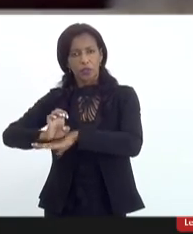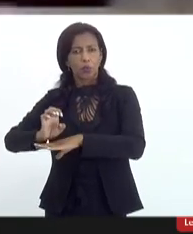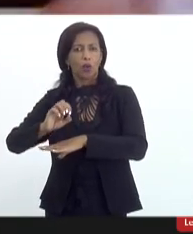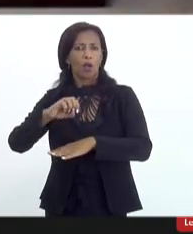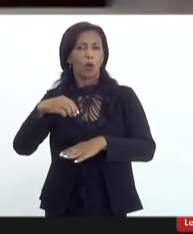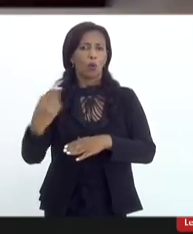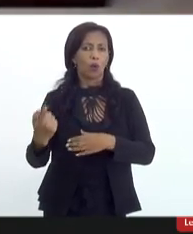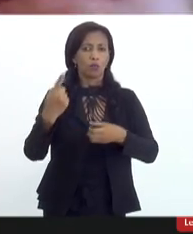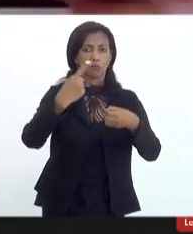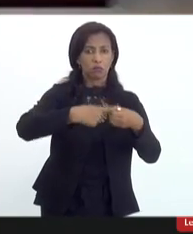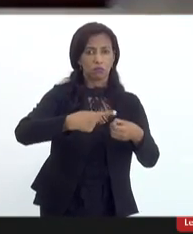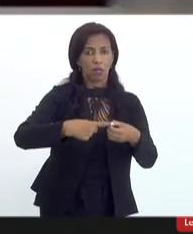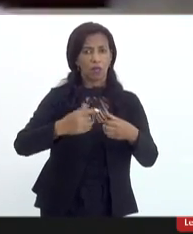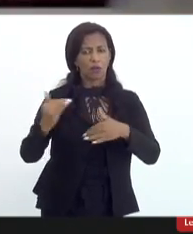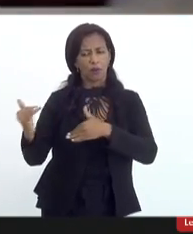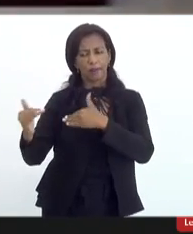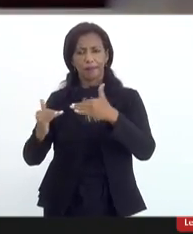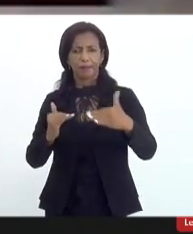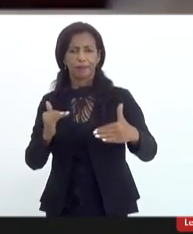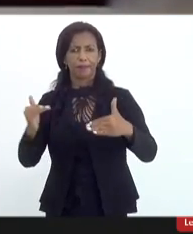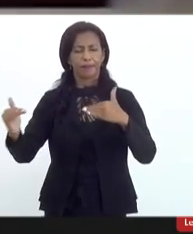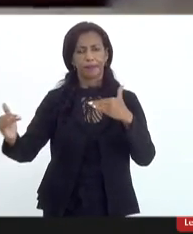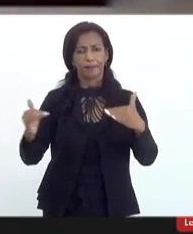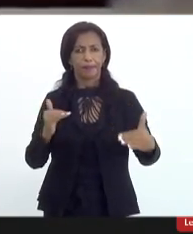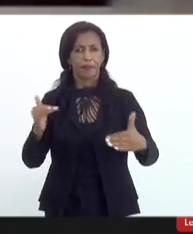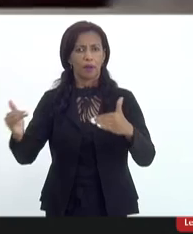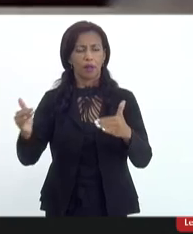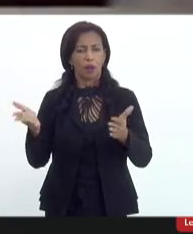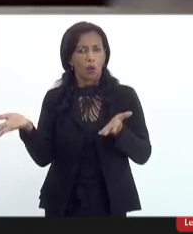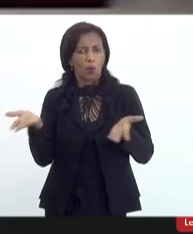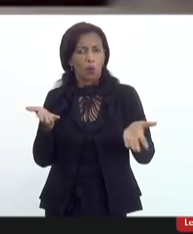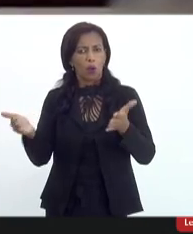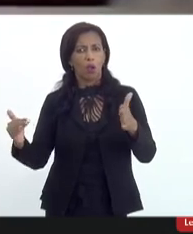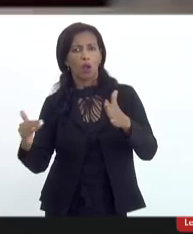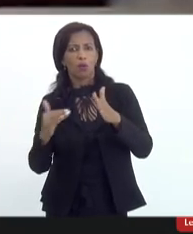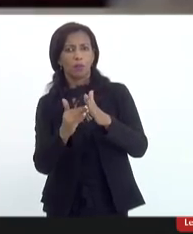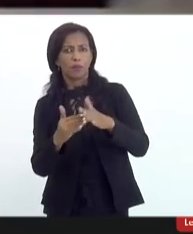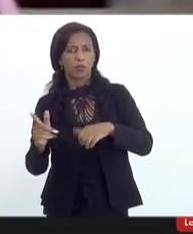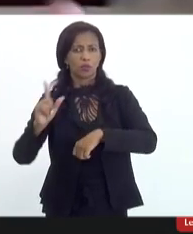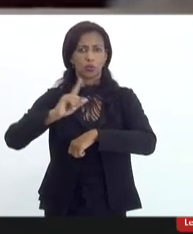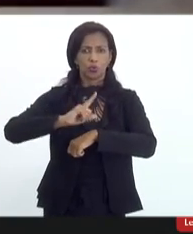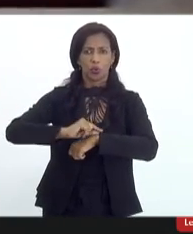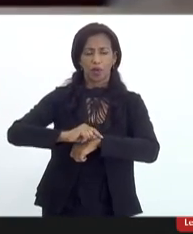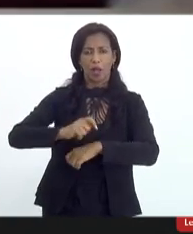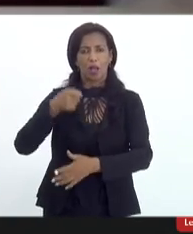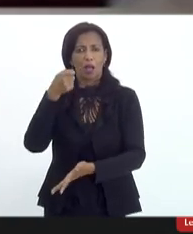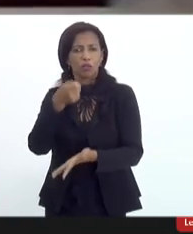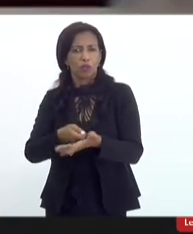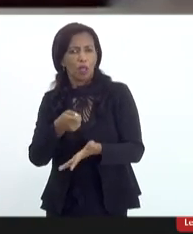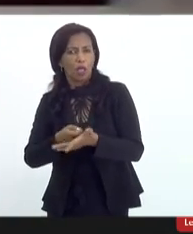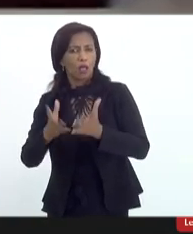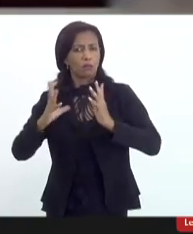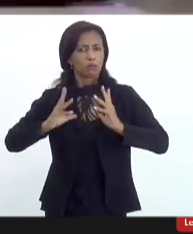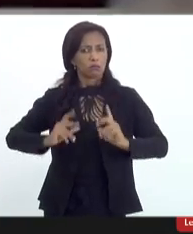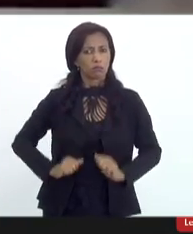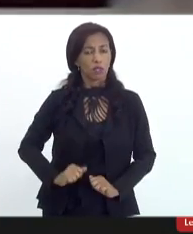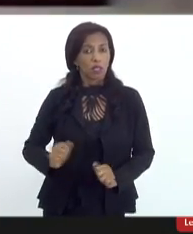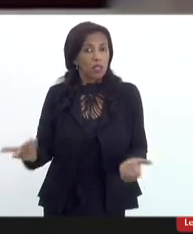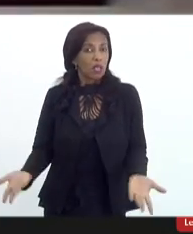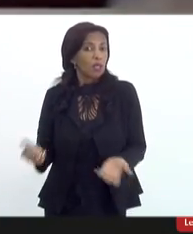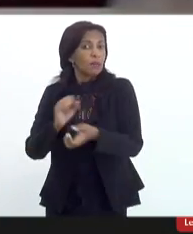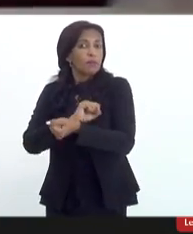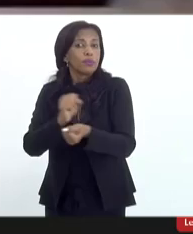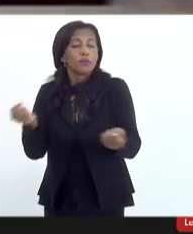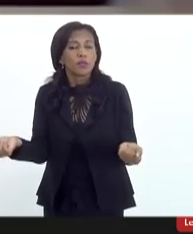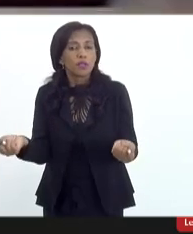estabelecendo gradativamente restrições ao funcionamento, aos limites de horário, exigências sanitárias, que eram